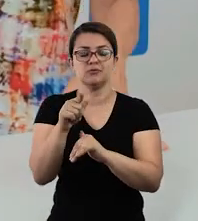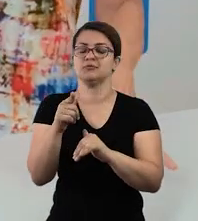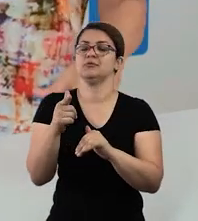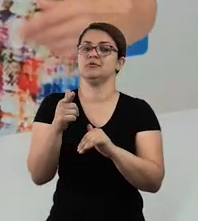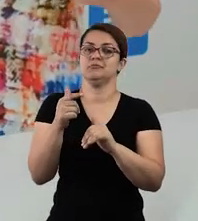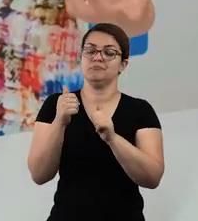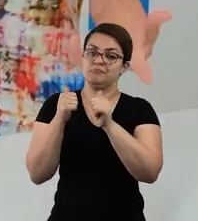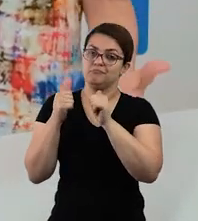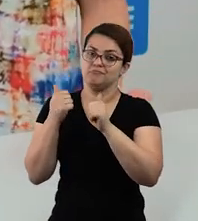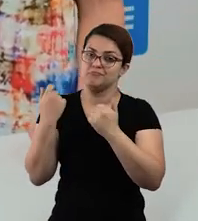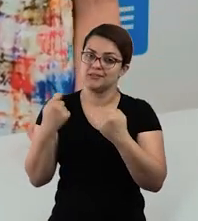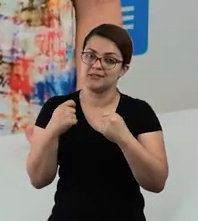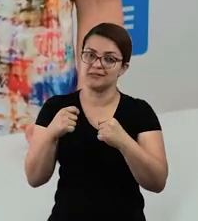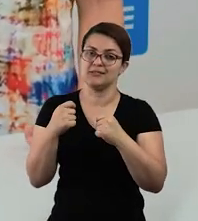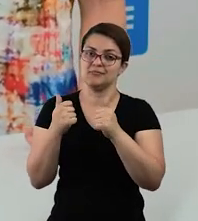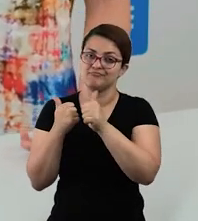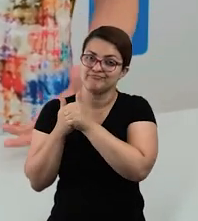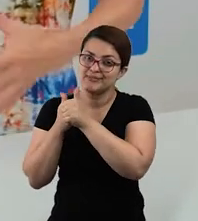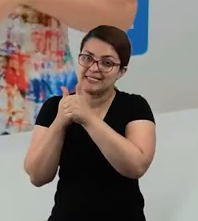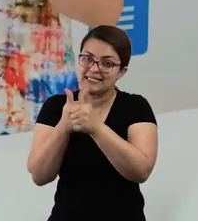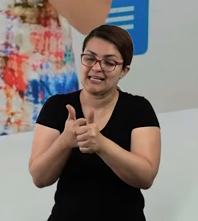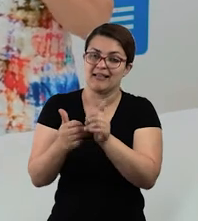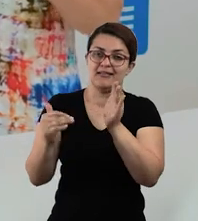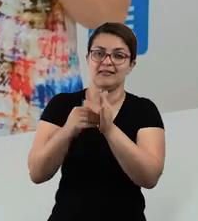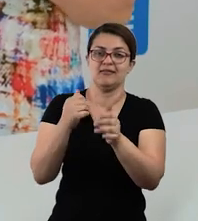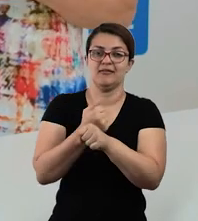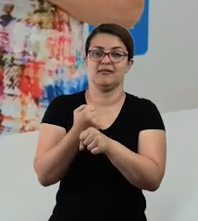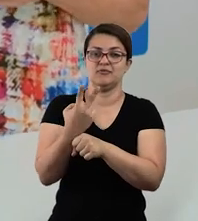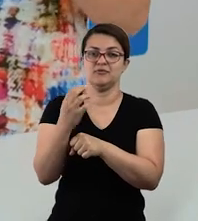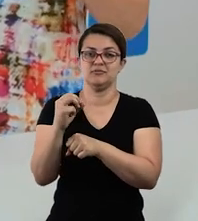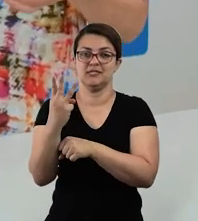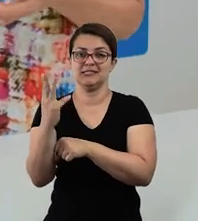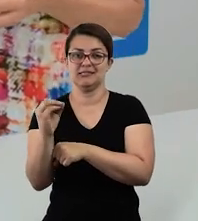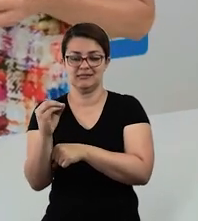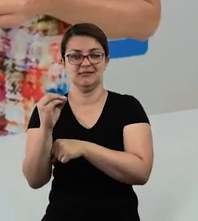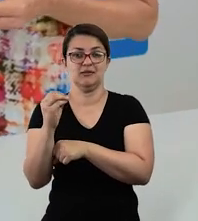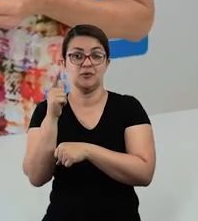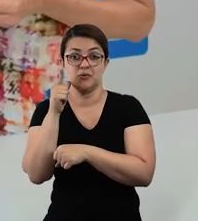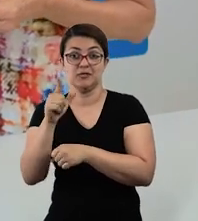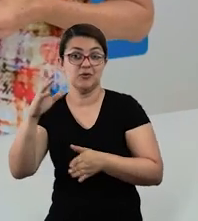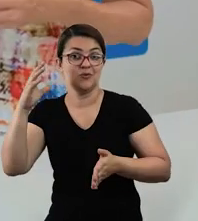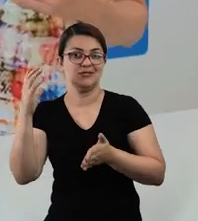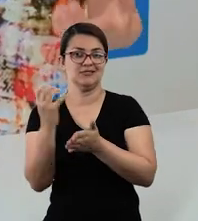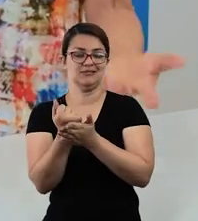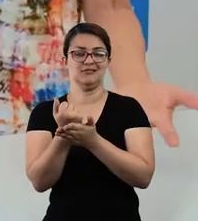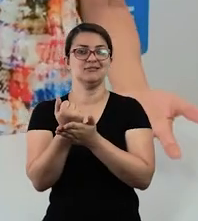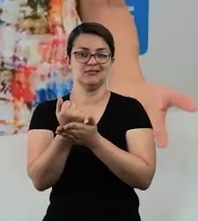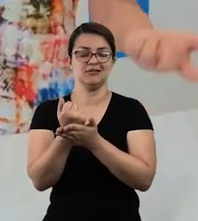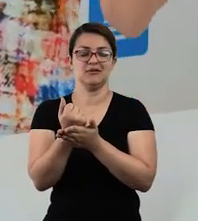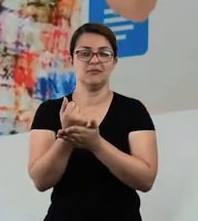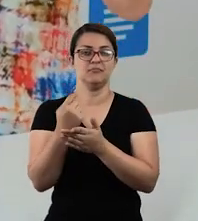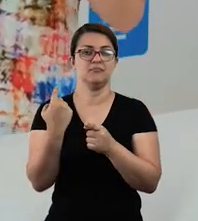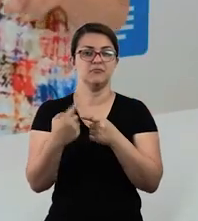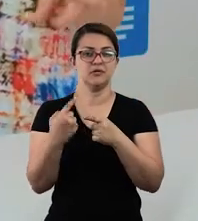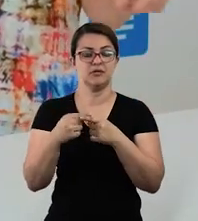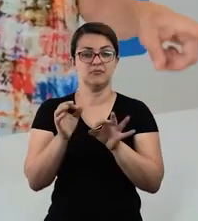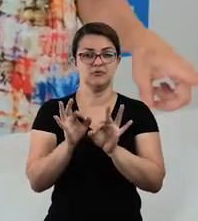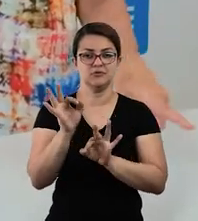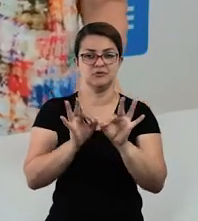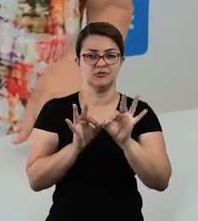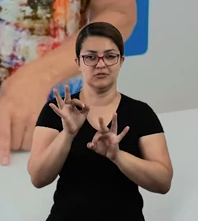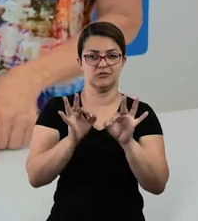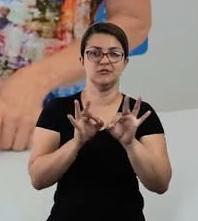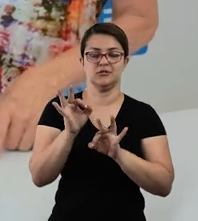Precisamos chegar até 2030 fazendo acontecer o que está na agenda, porque é um plano de ação que os